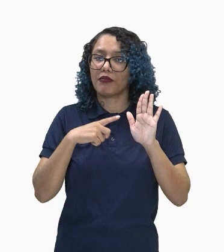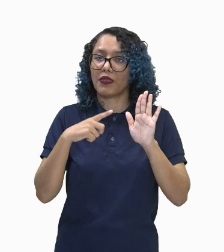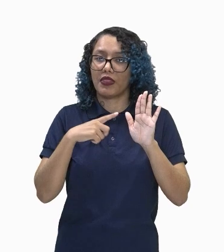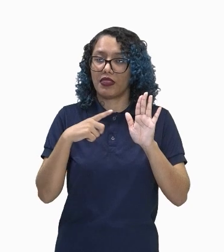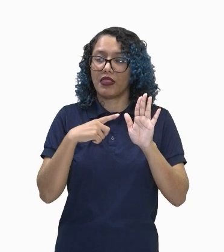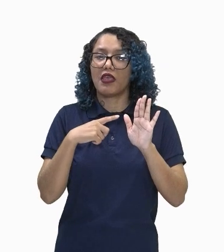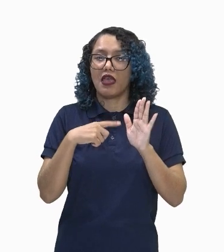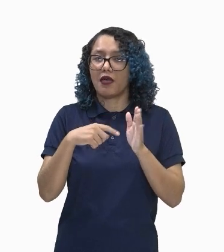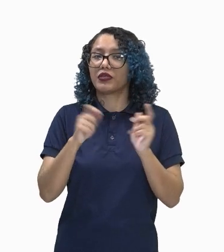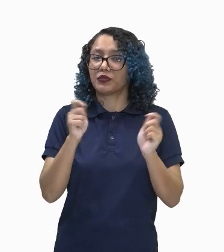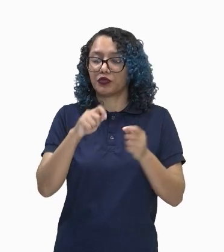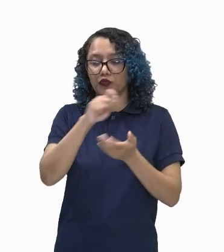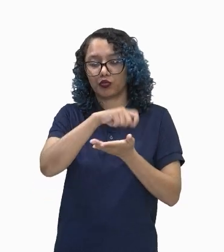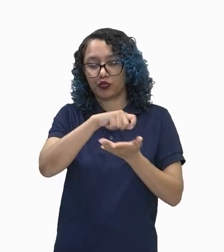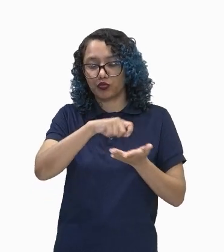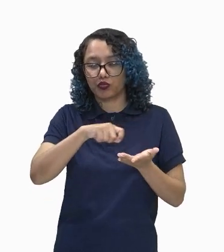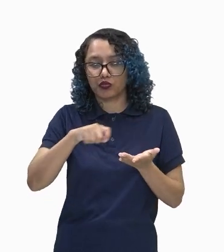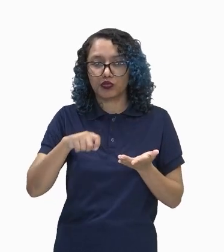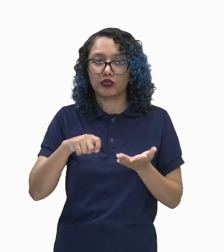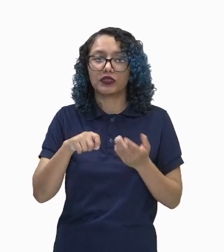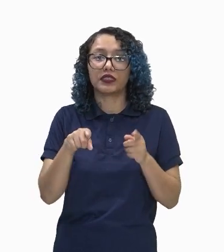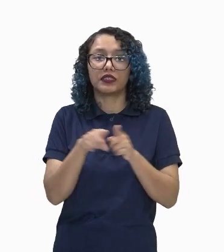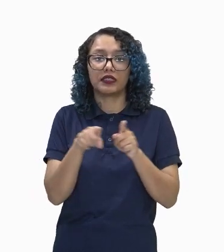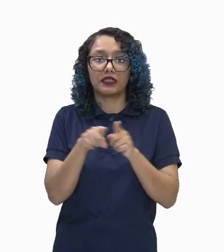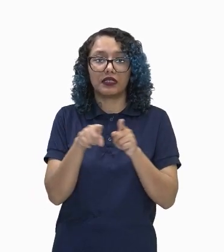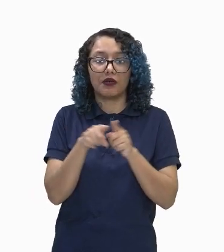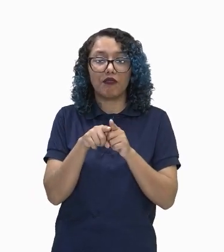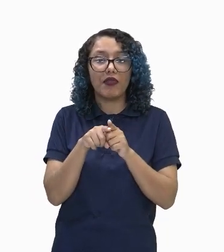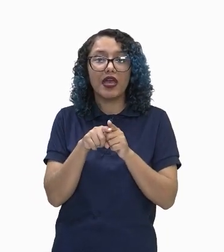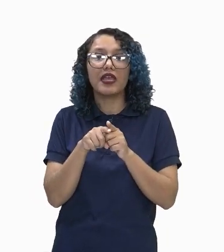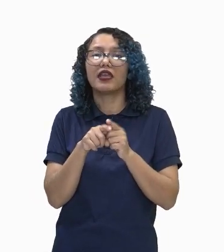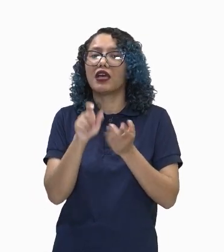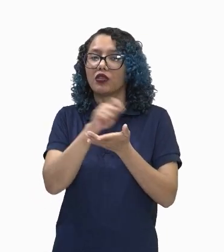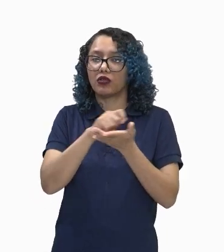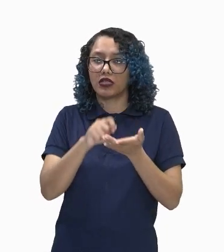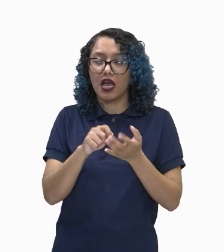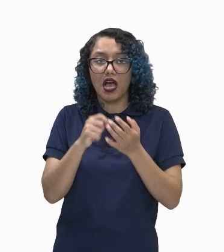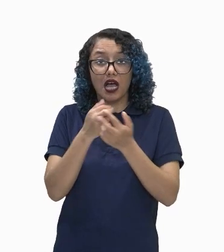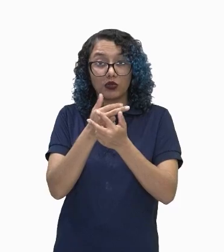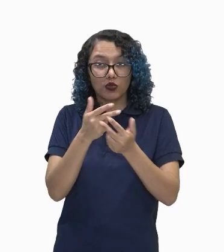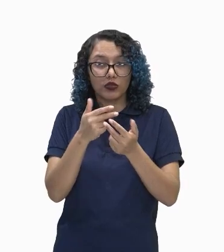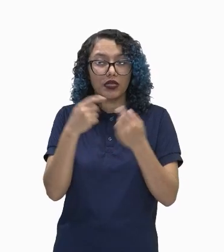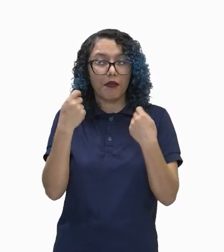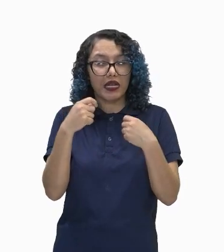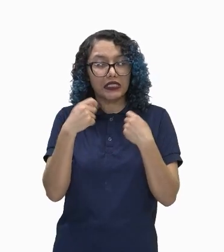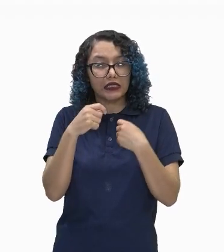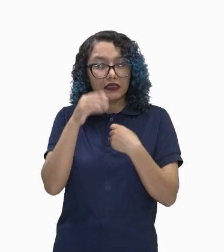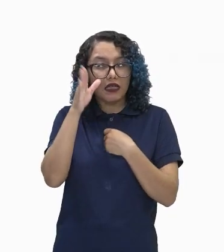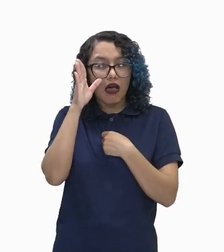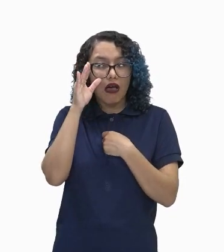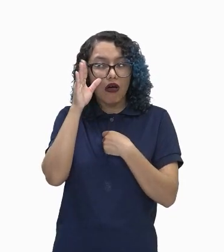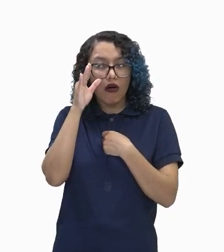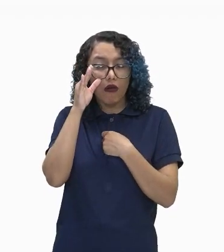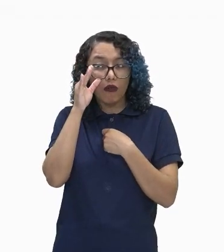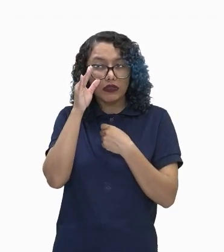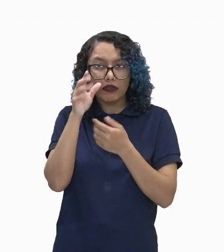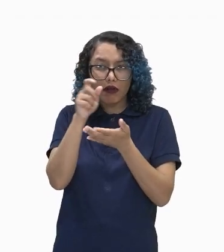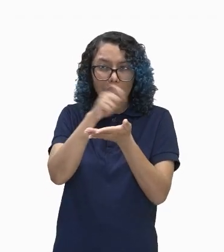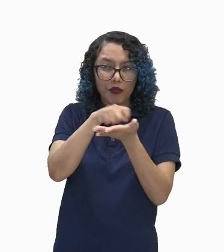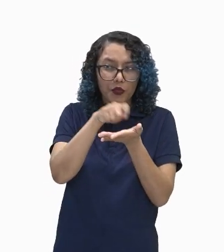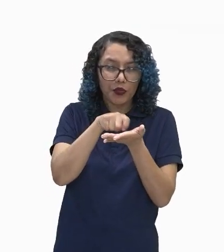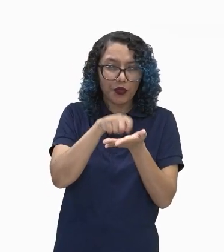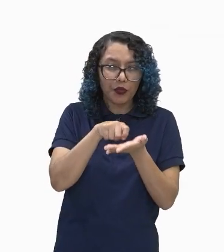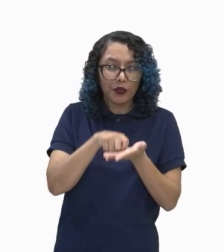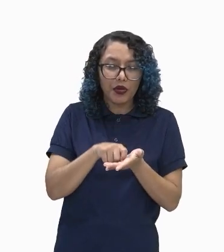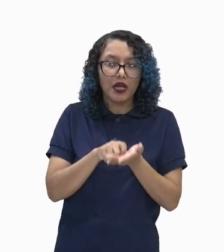estabelecer aquilo que você precisa observar para poder, ao final, chegar ali e